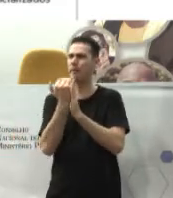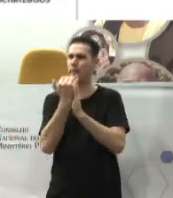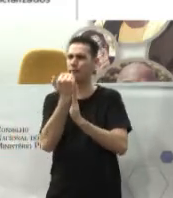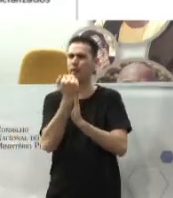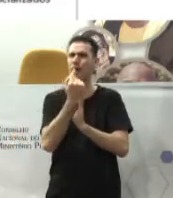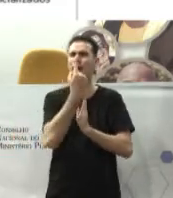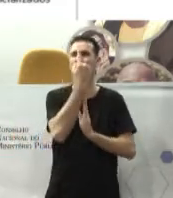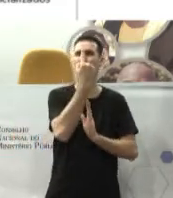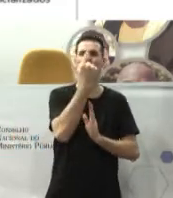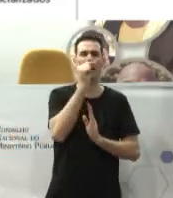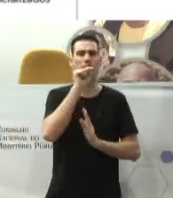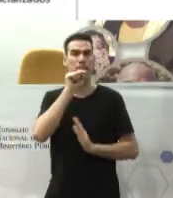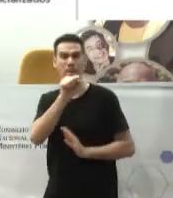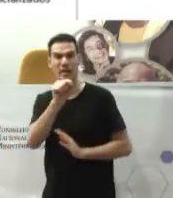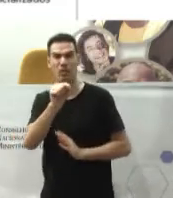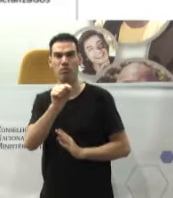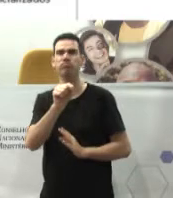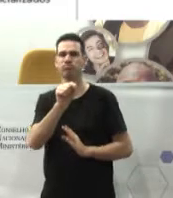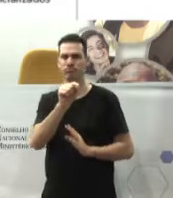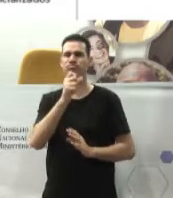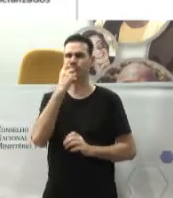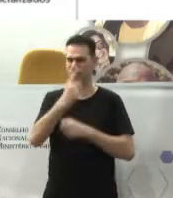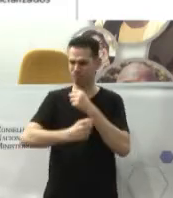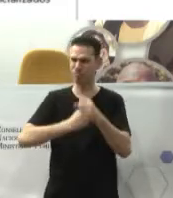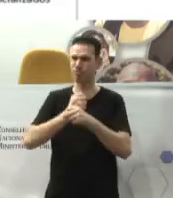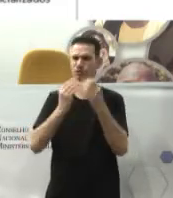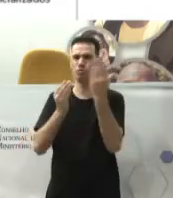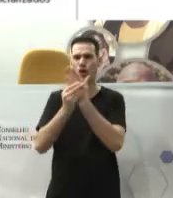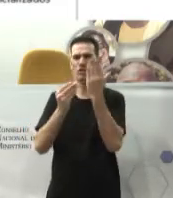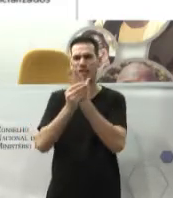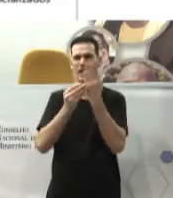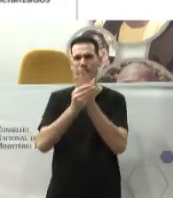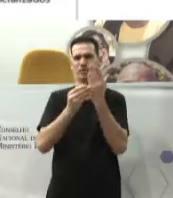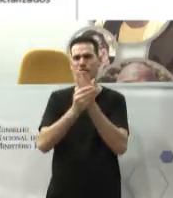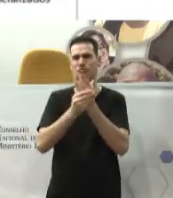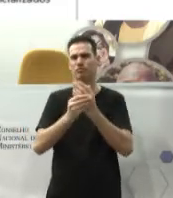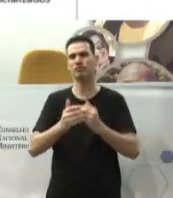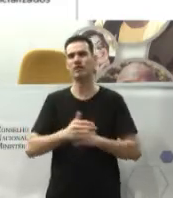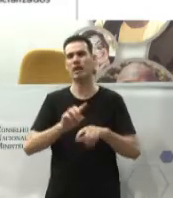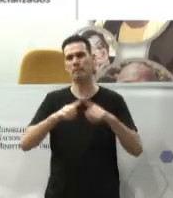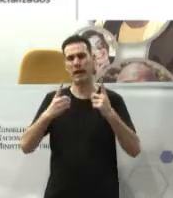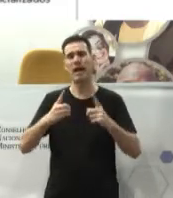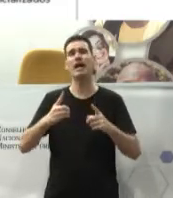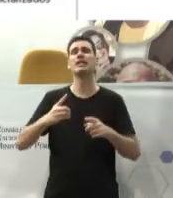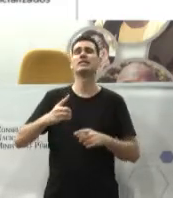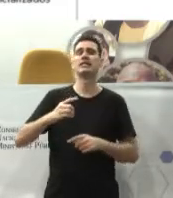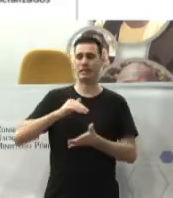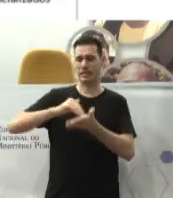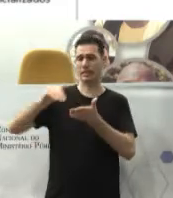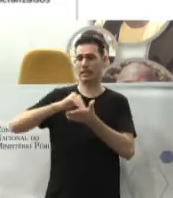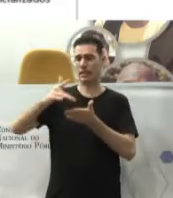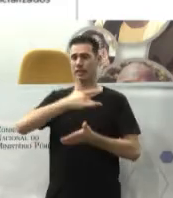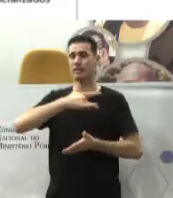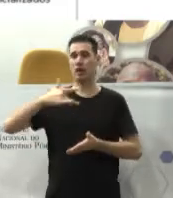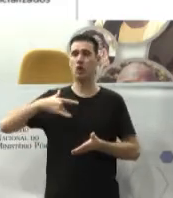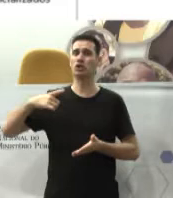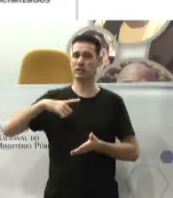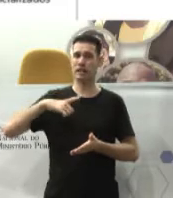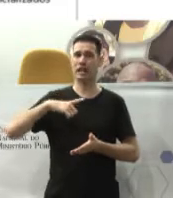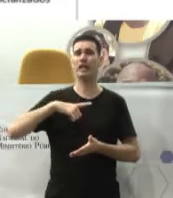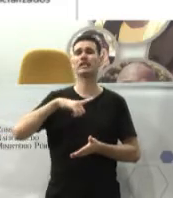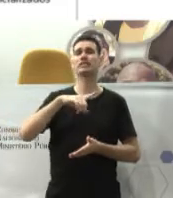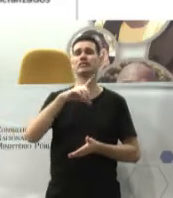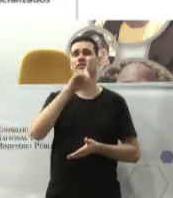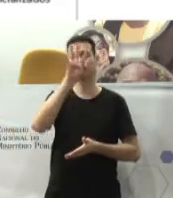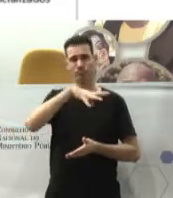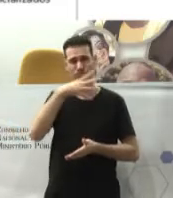1.000 por ano em números de termos de processos totais. Mas, ainda assim, a Secretaria de Saúde ela apresenta dados em que